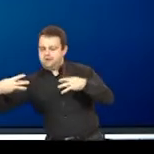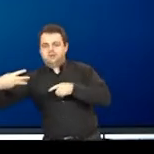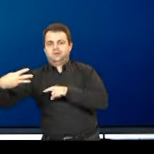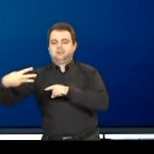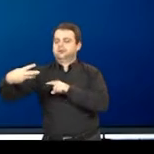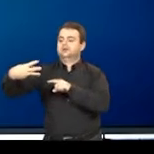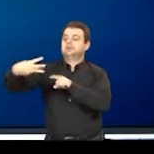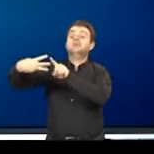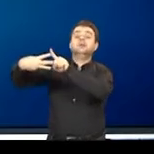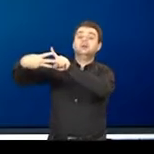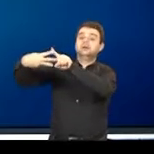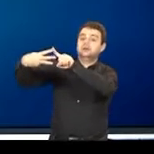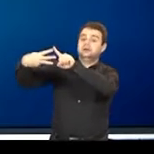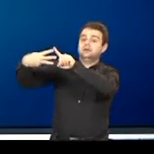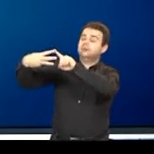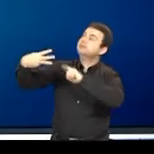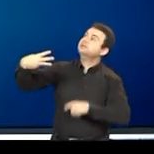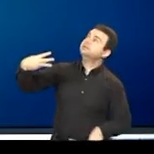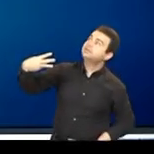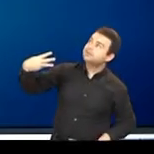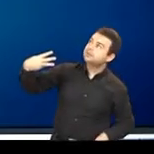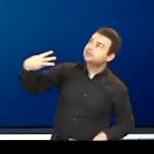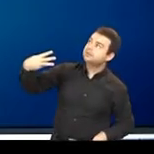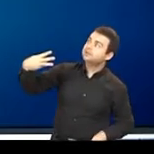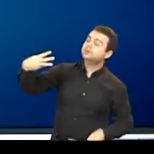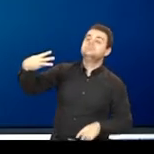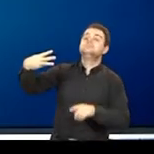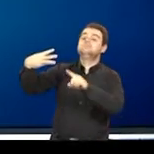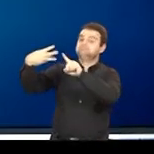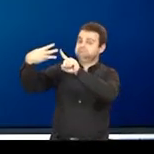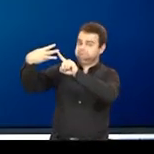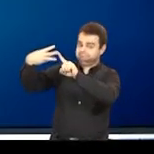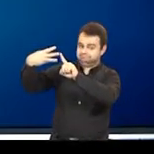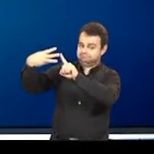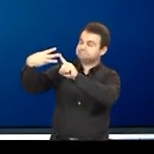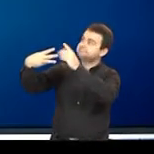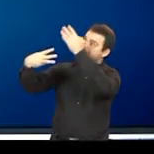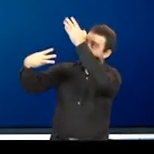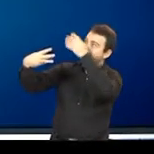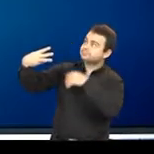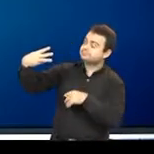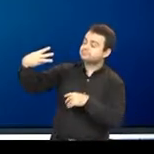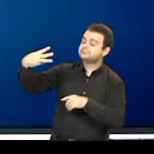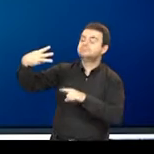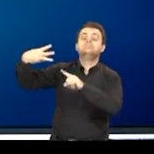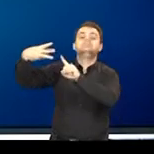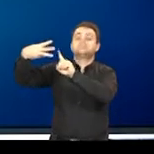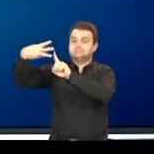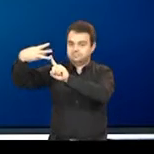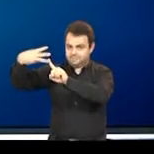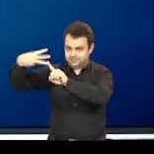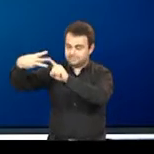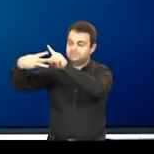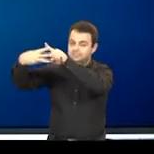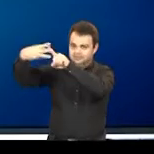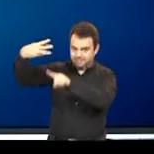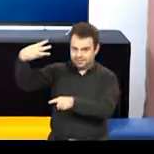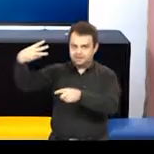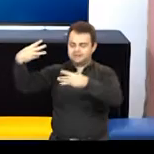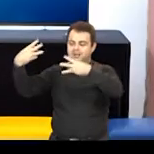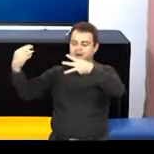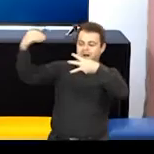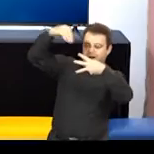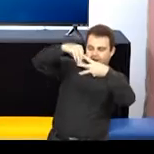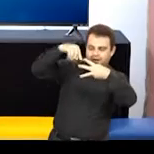o pretérito perfeito, nós temos o pretérito imperfeito e nós temos o pretérito mais que perfeito.